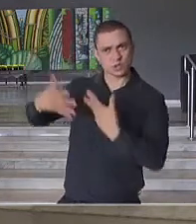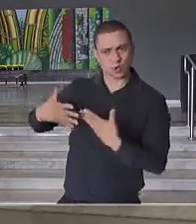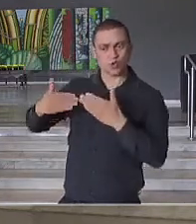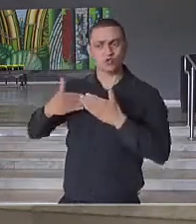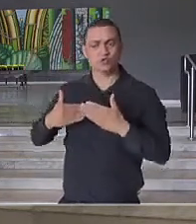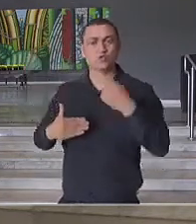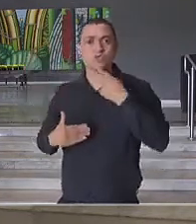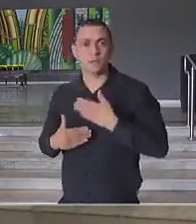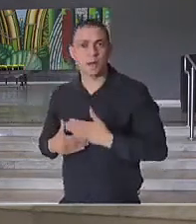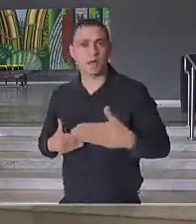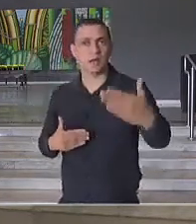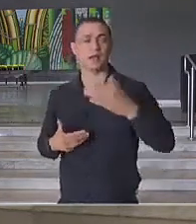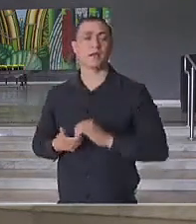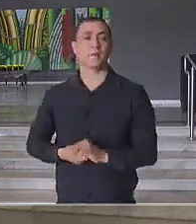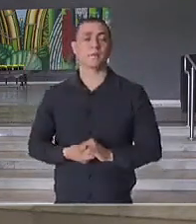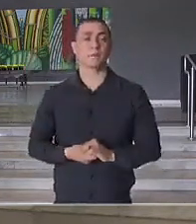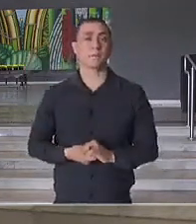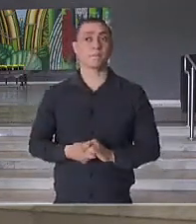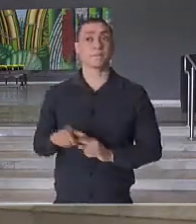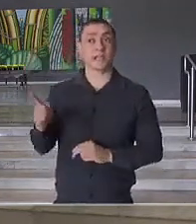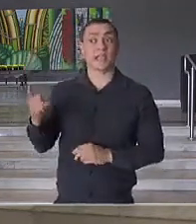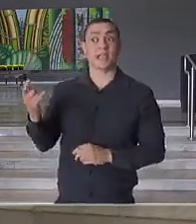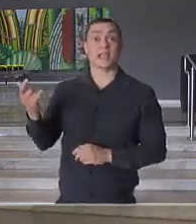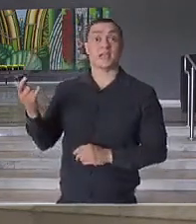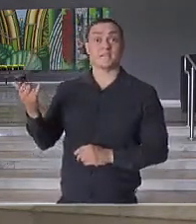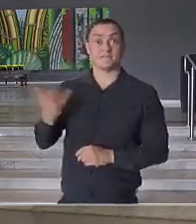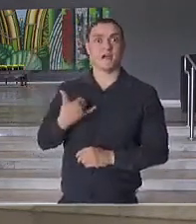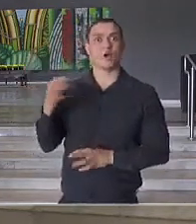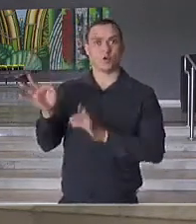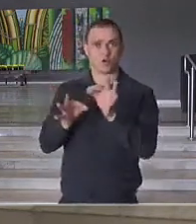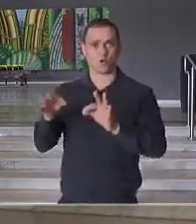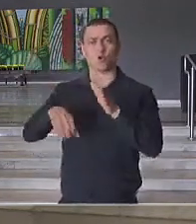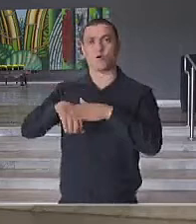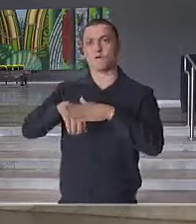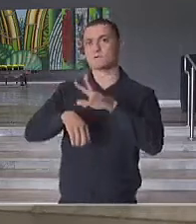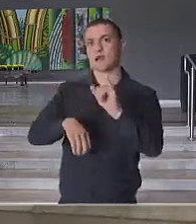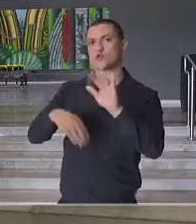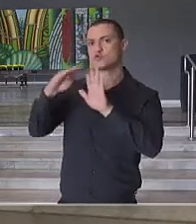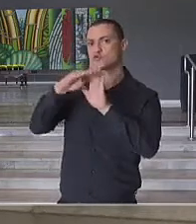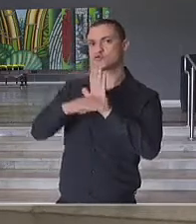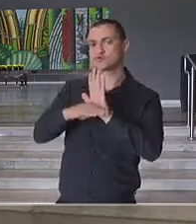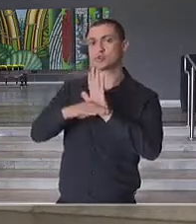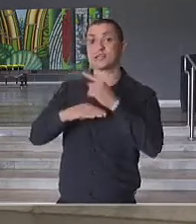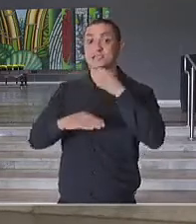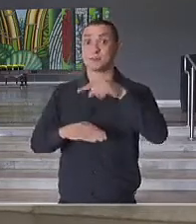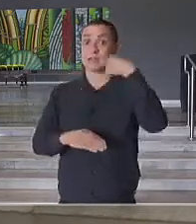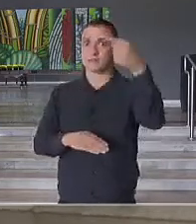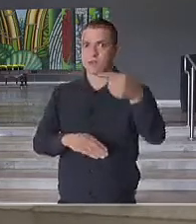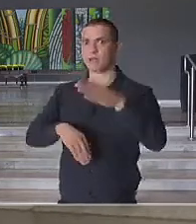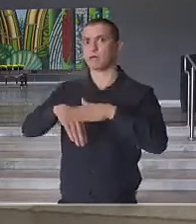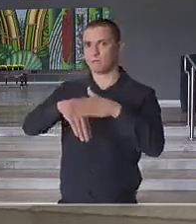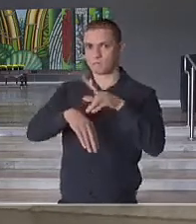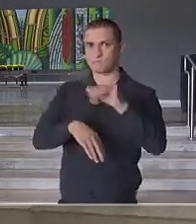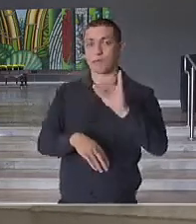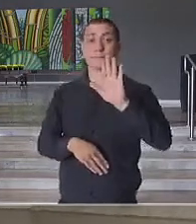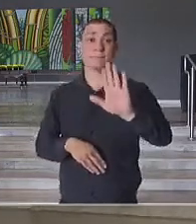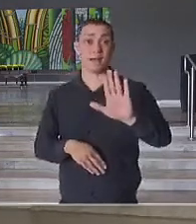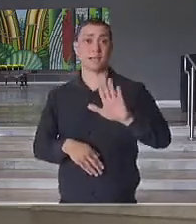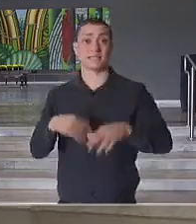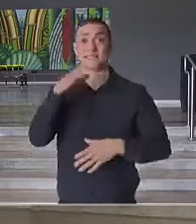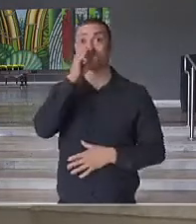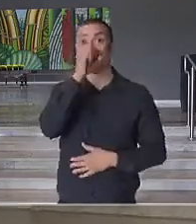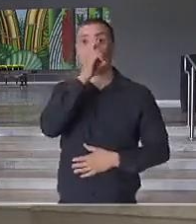próximas semanas. Ele vai organizar aqui as medidas a partir da semana que vem, mas nos fins